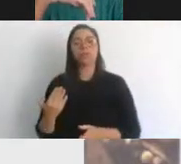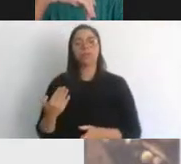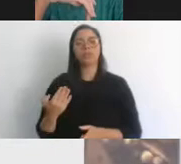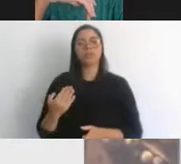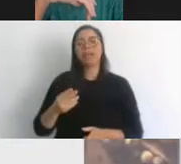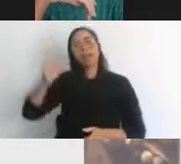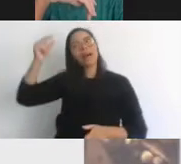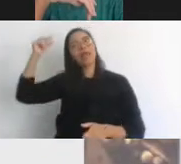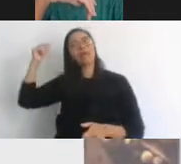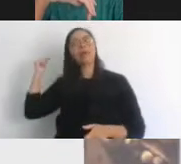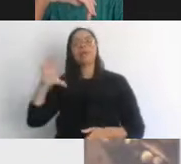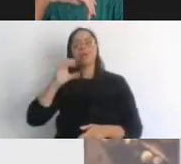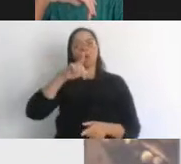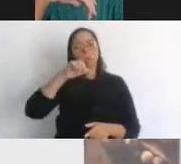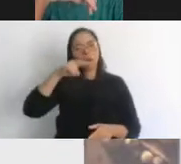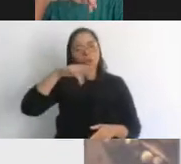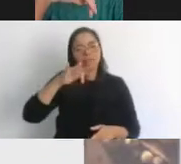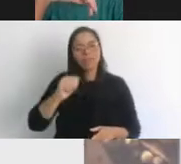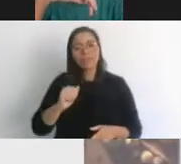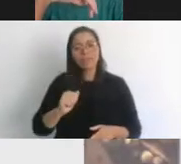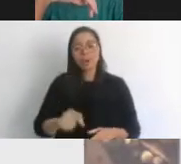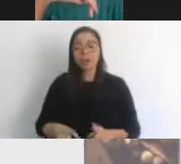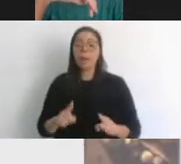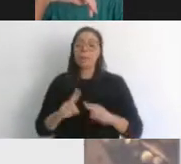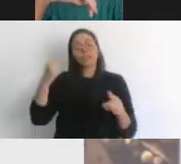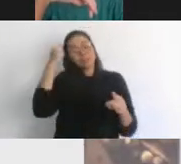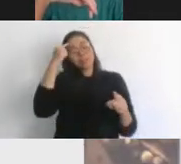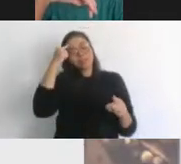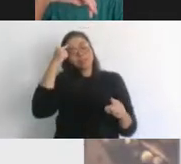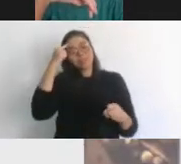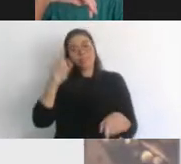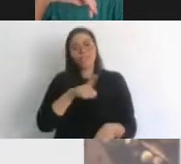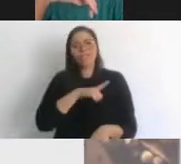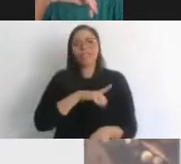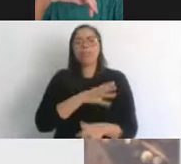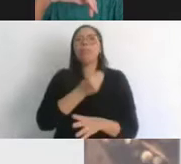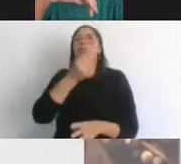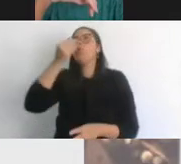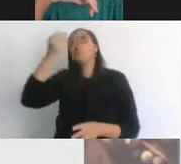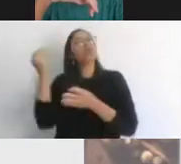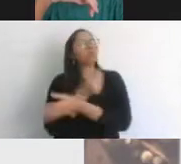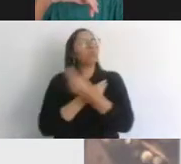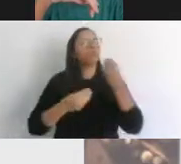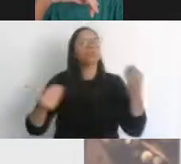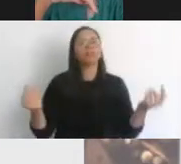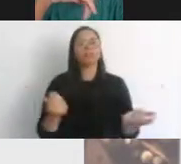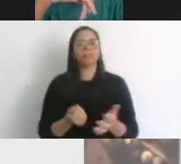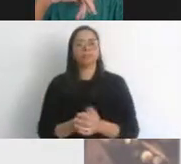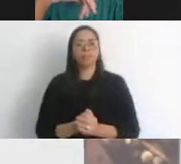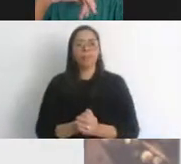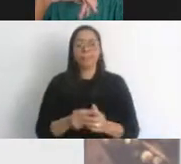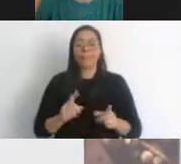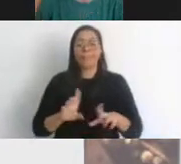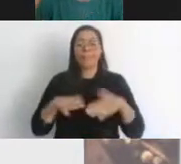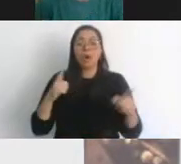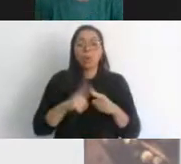Imagina que nós estamos muito mais que isso né até porque nem todos foram de fato é dizimados então quando a